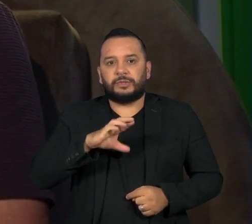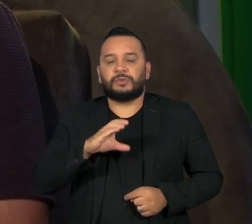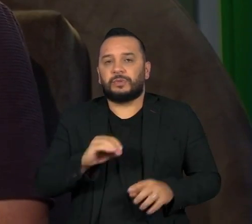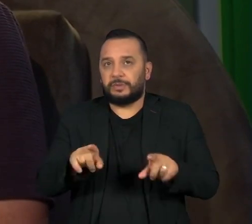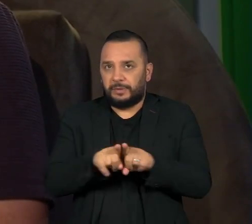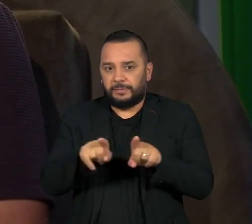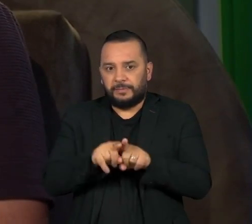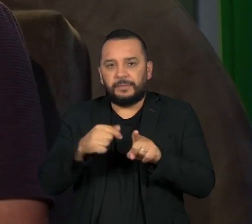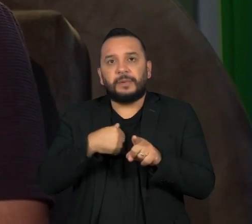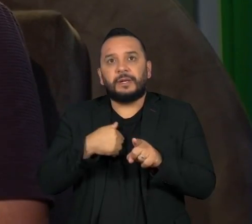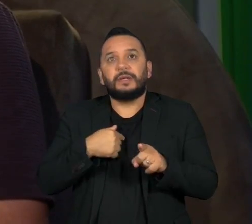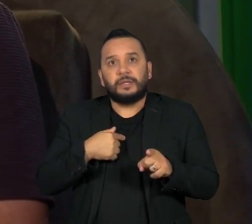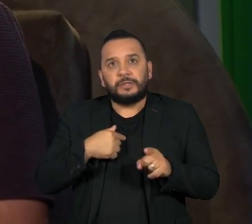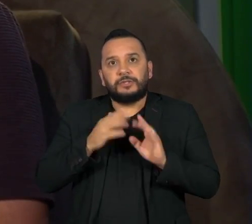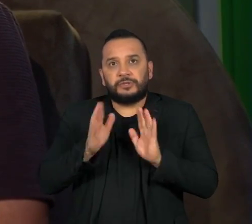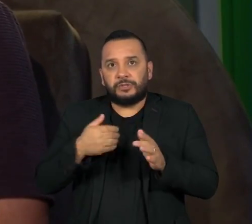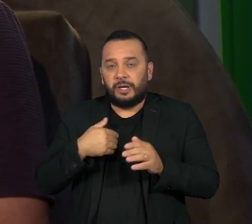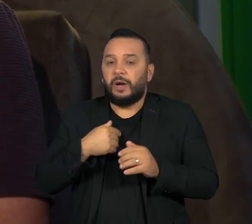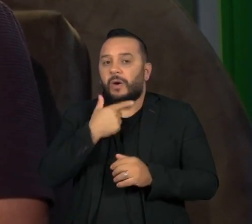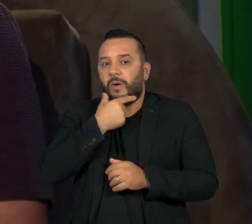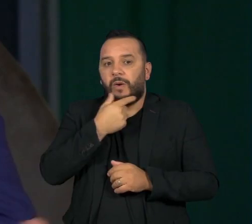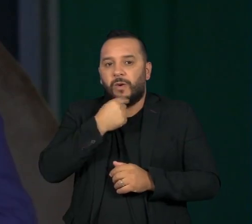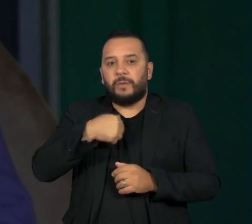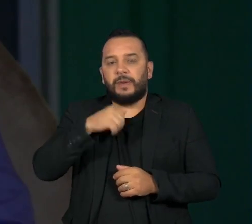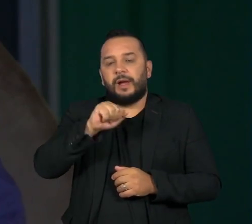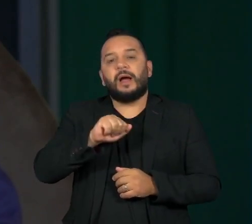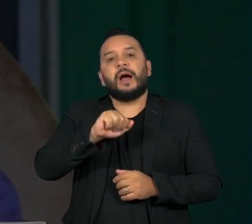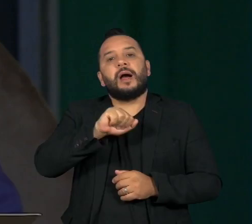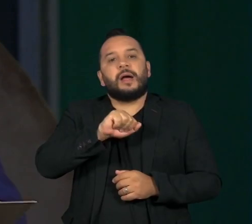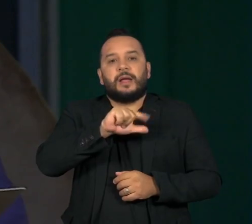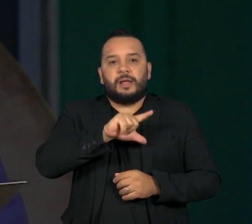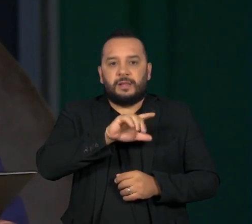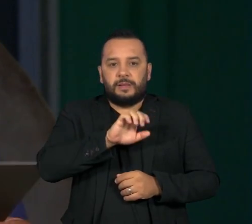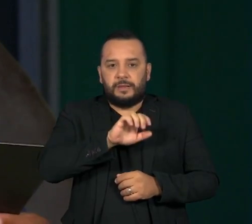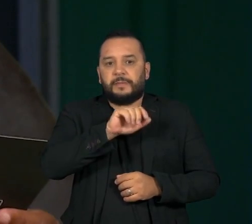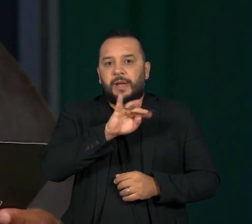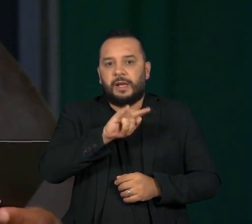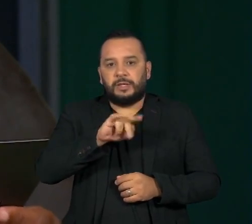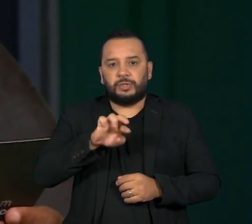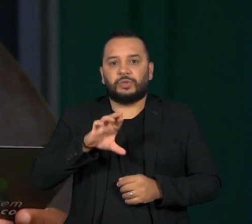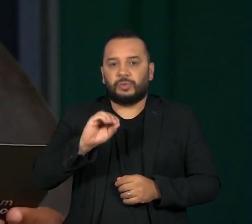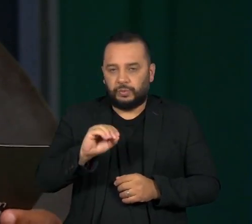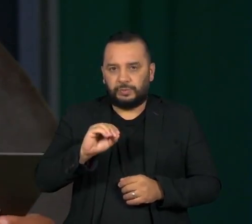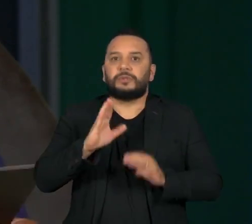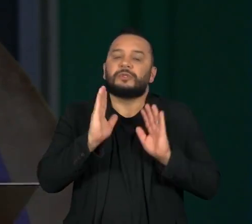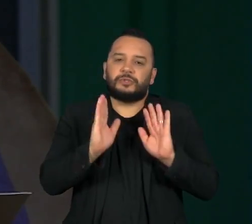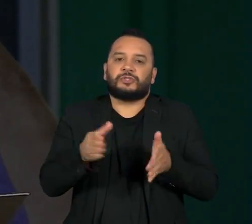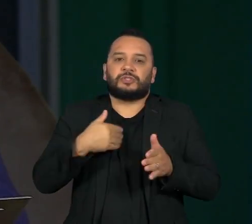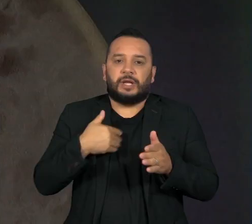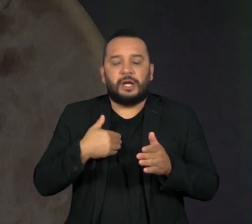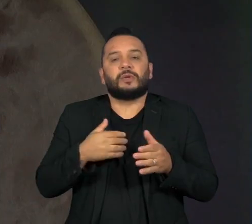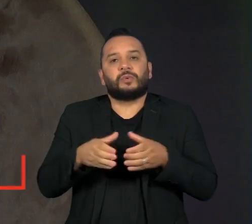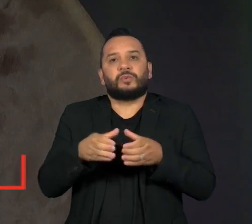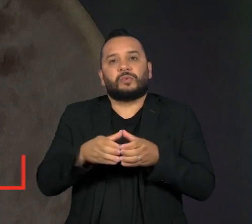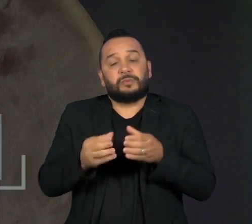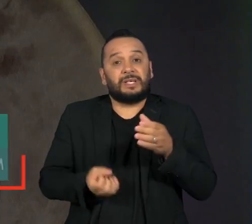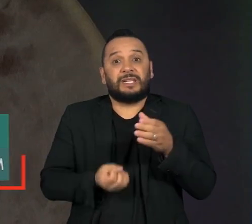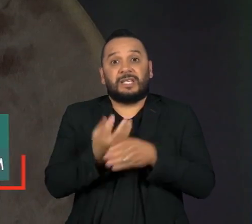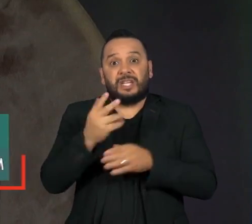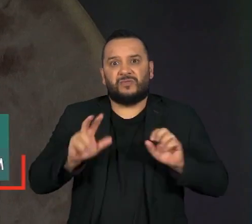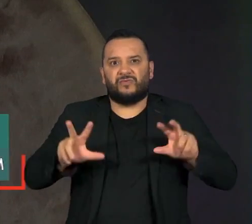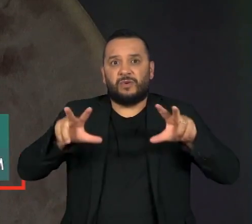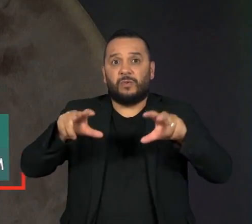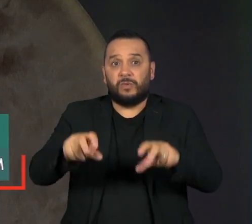cofundador da Gerando Falcões, Lê Maestro. Novamente, muitíssimo obrigado pela gentileza da presença. Olha, o Márcio Black é